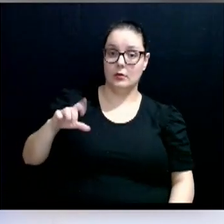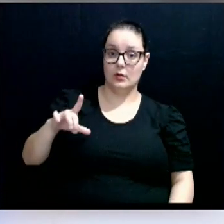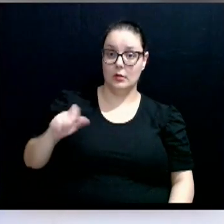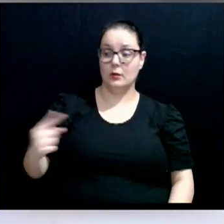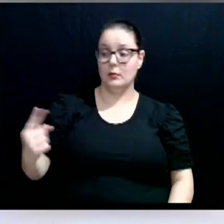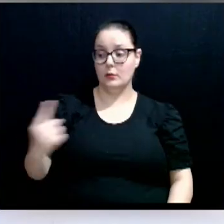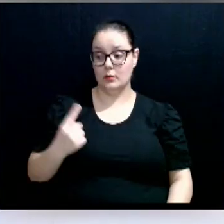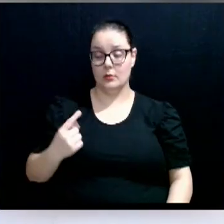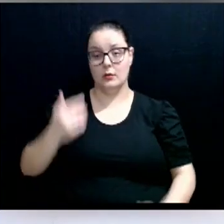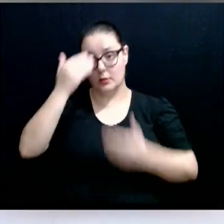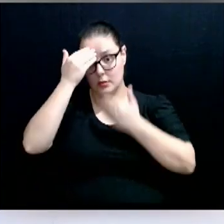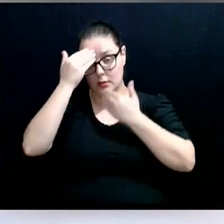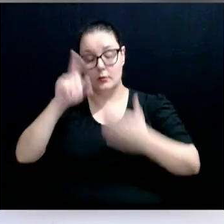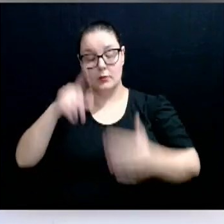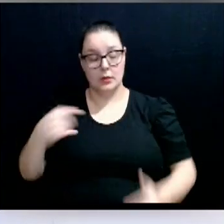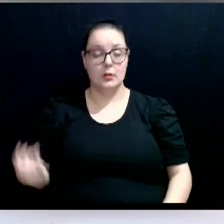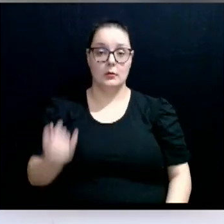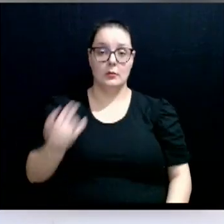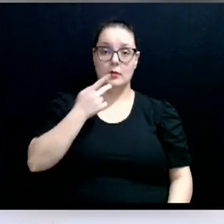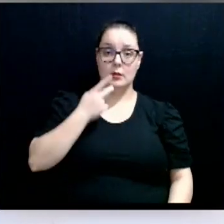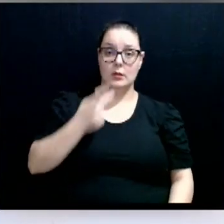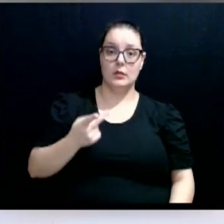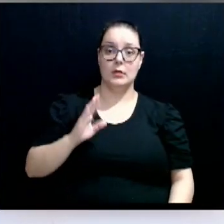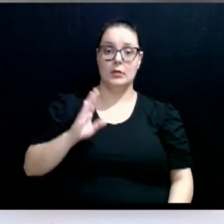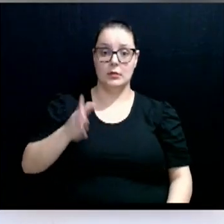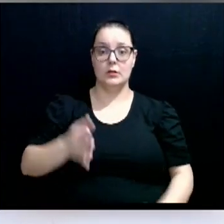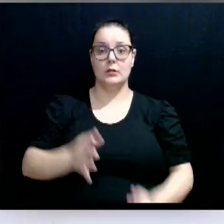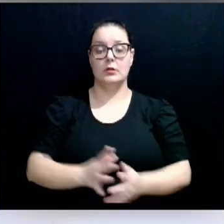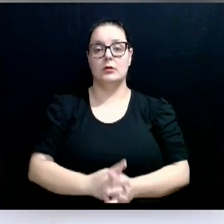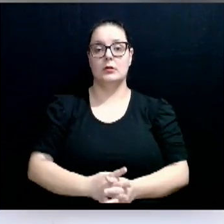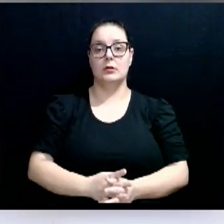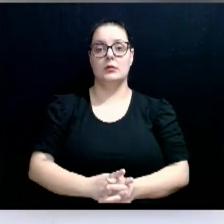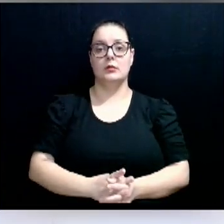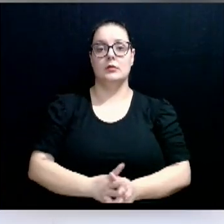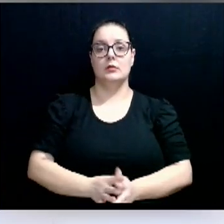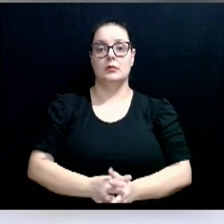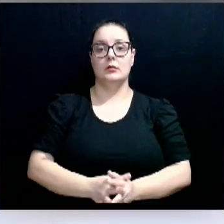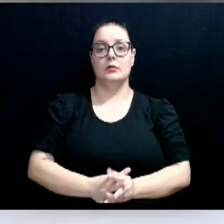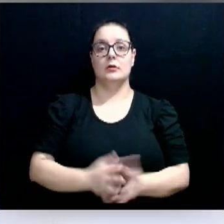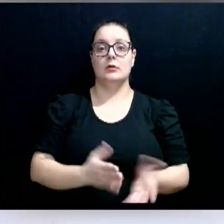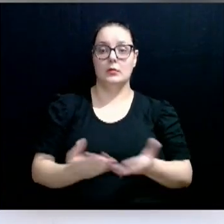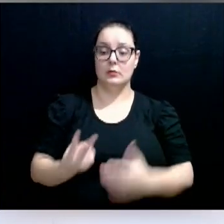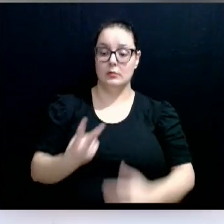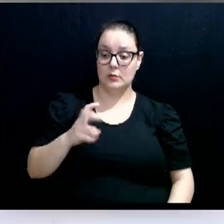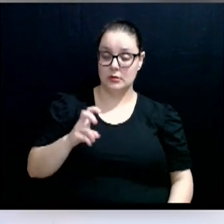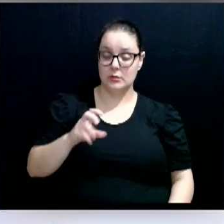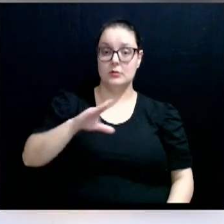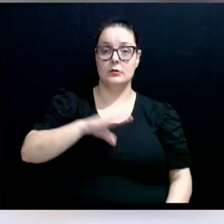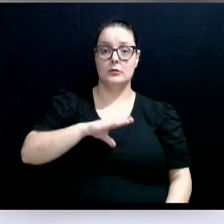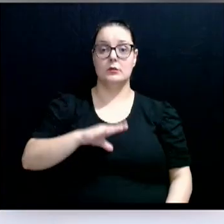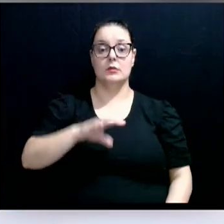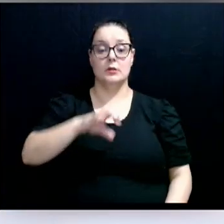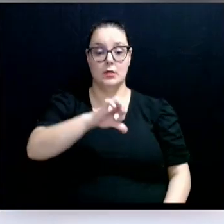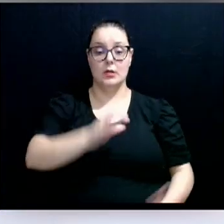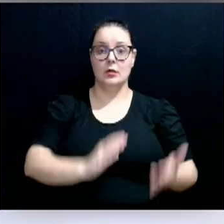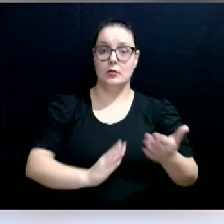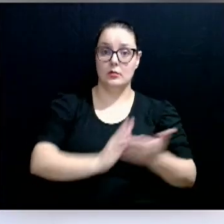é importante dizer que ela já foi apresentada em 25 cidades, em 9 ela já foi